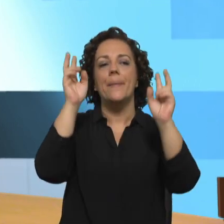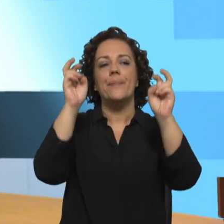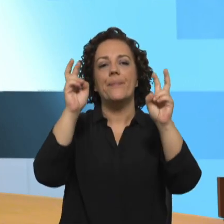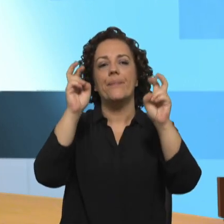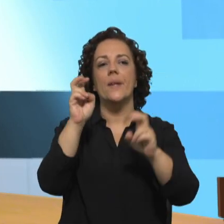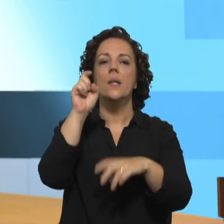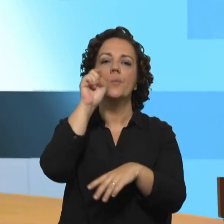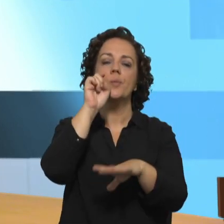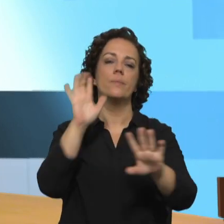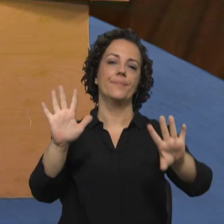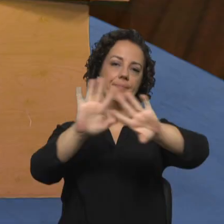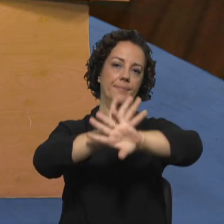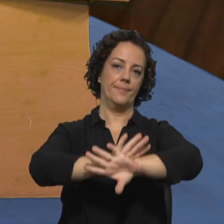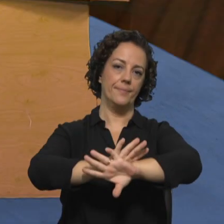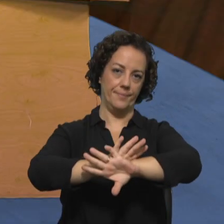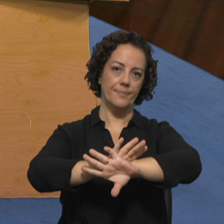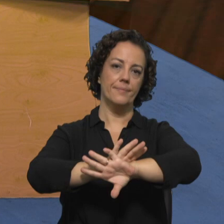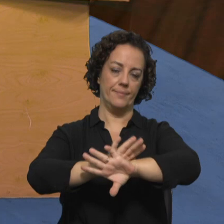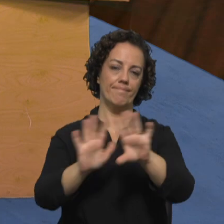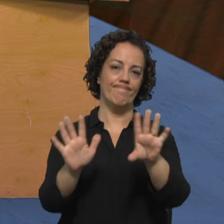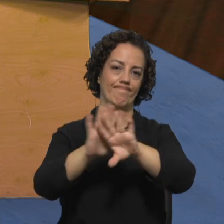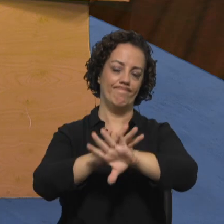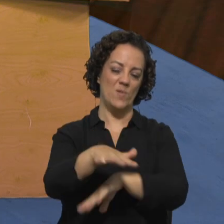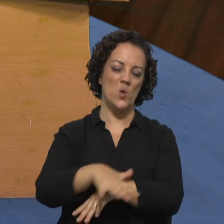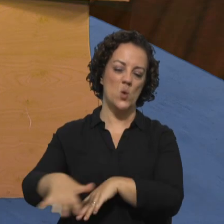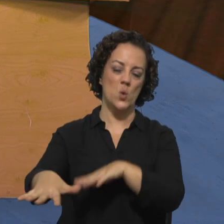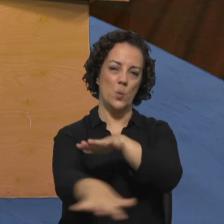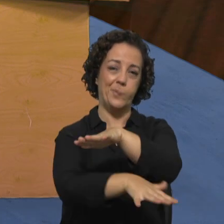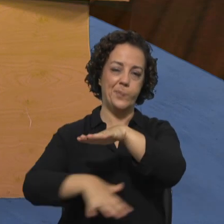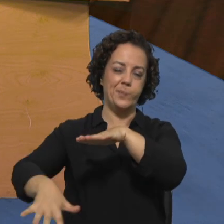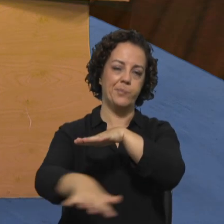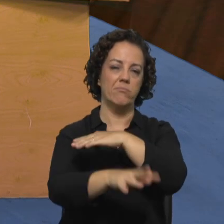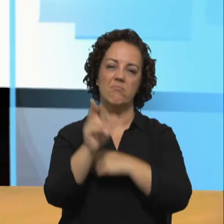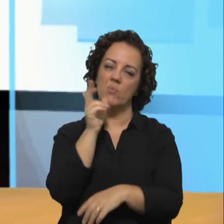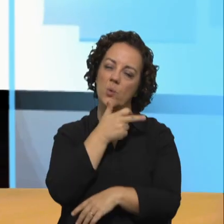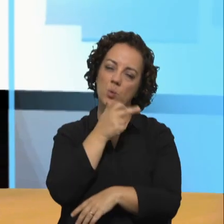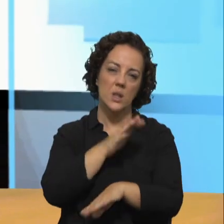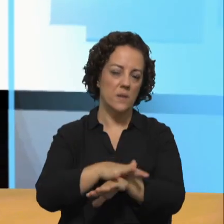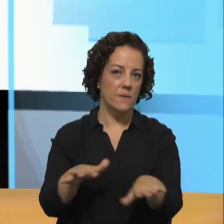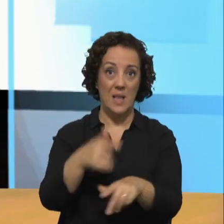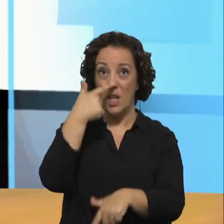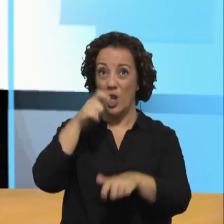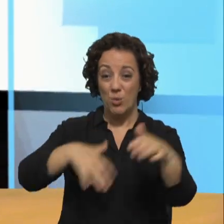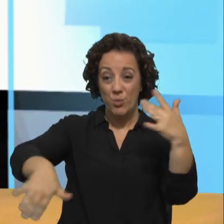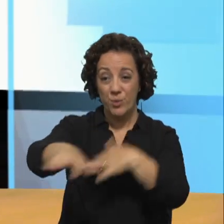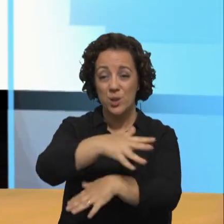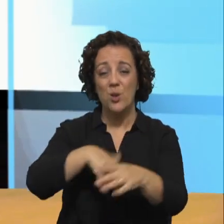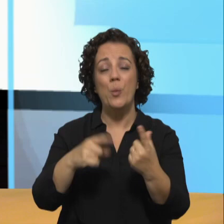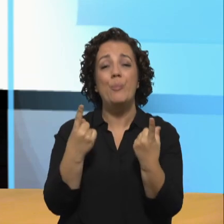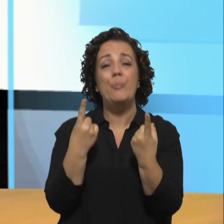para encobrir toda a zona de misérias que está por baixo. Aquelas populações precisavam de